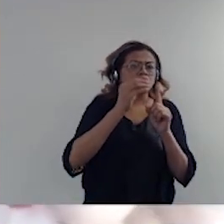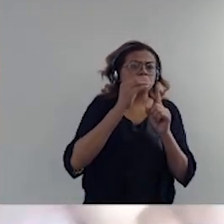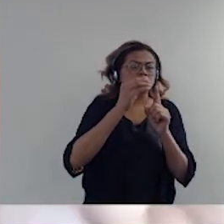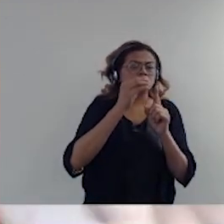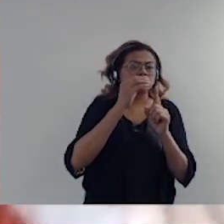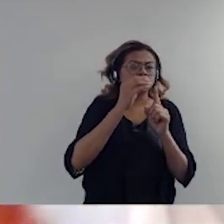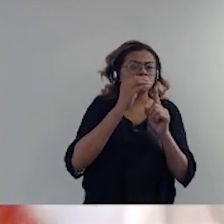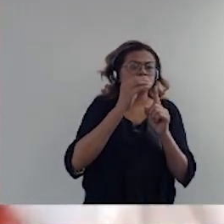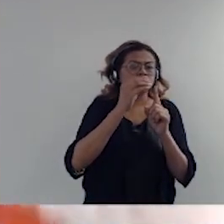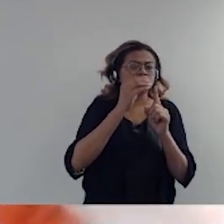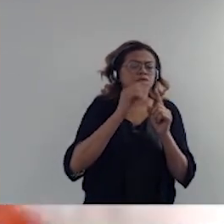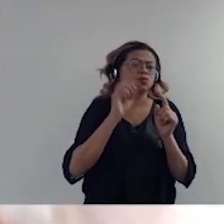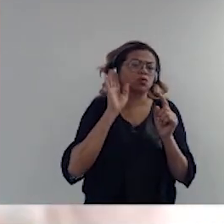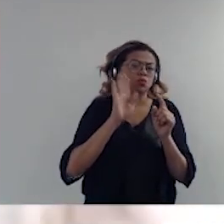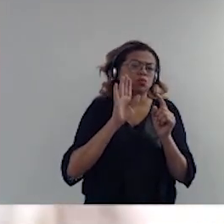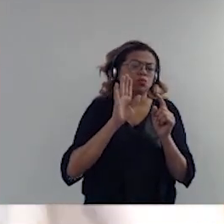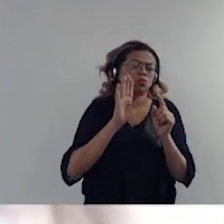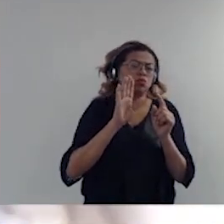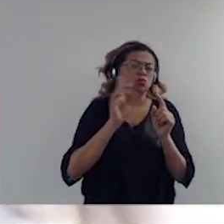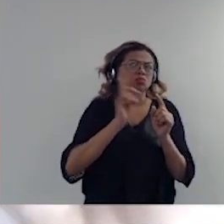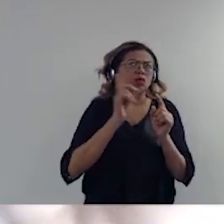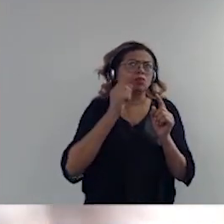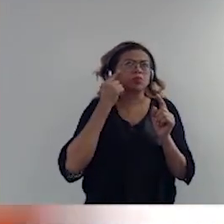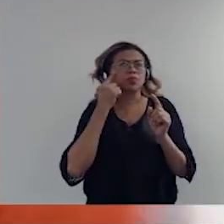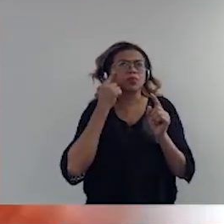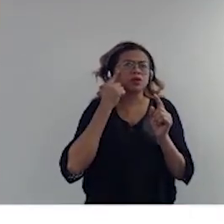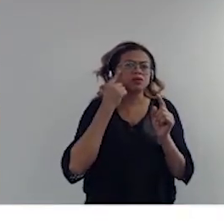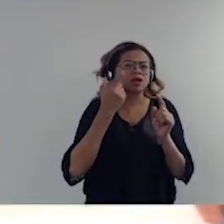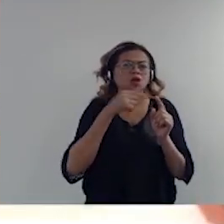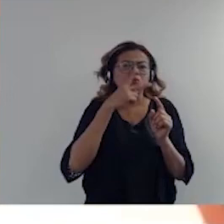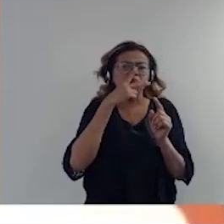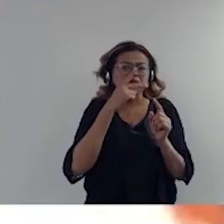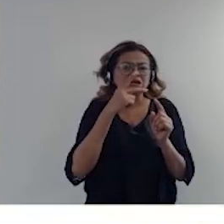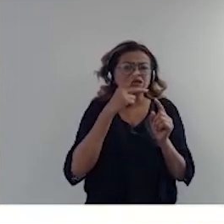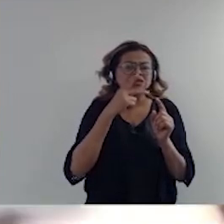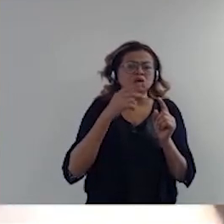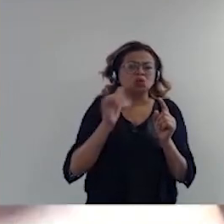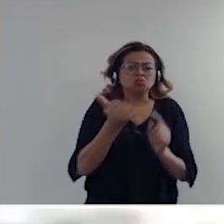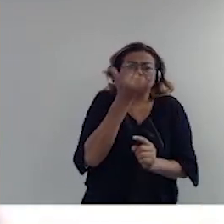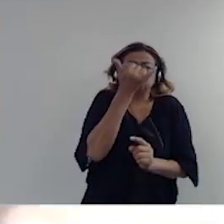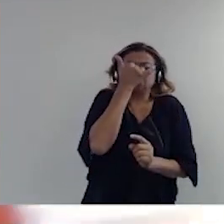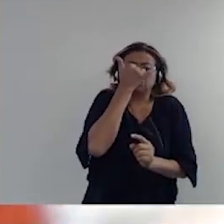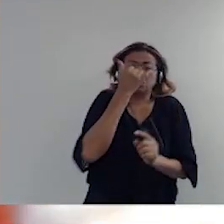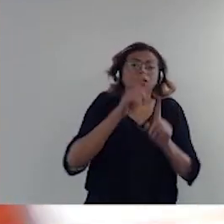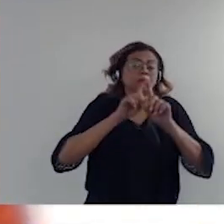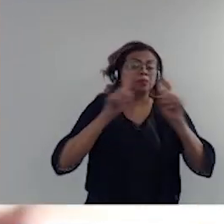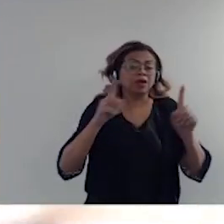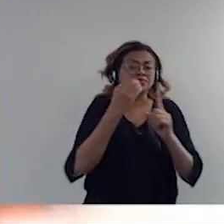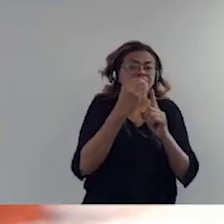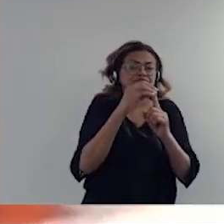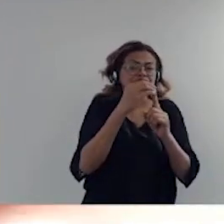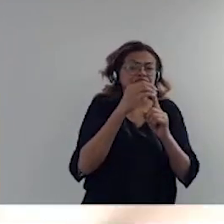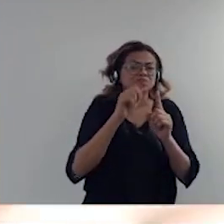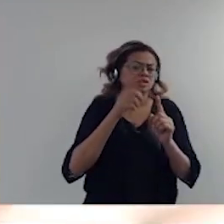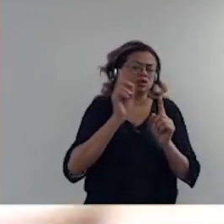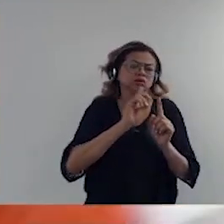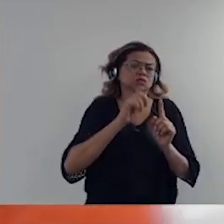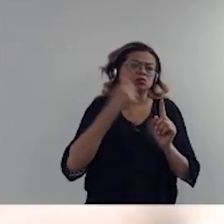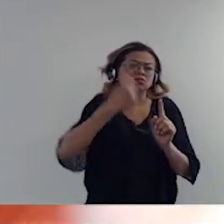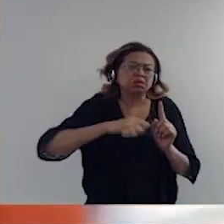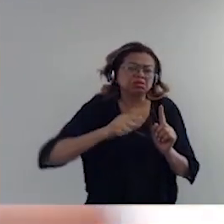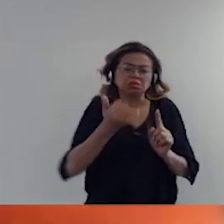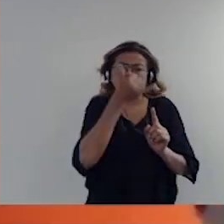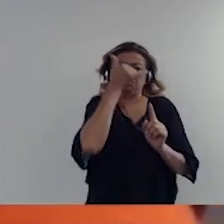vulnerabilidade não como um dano, mas a vulnerabilidade ela não precisa ser